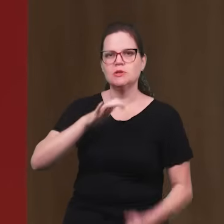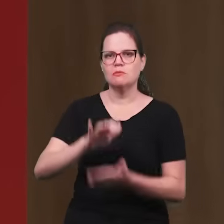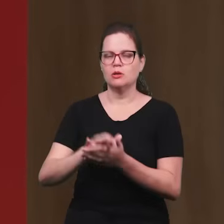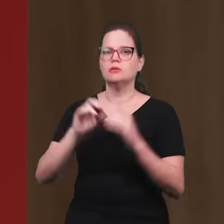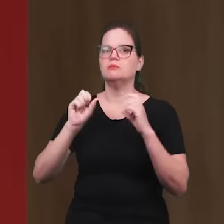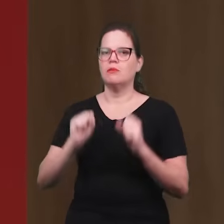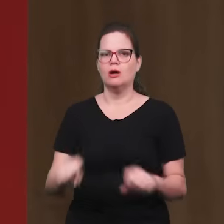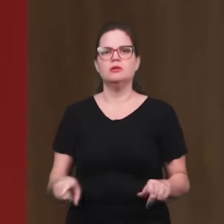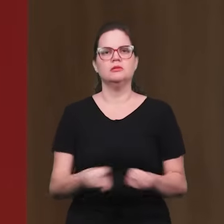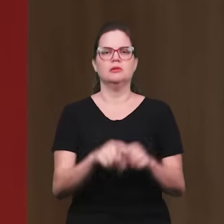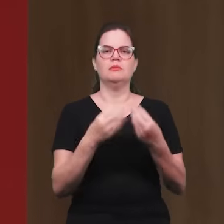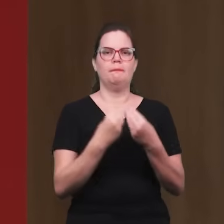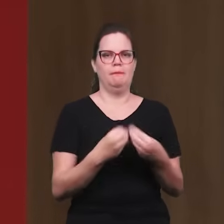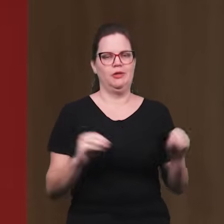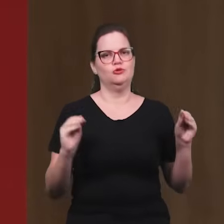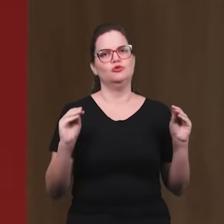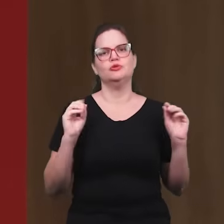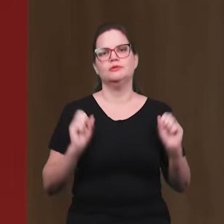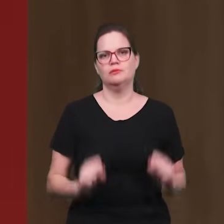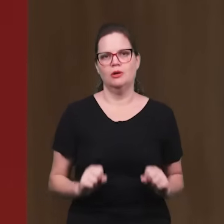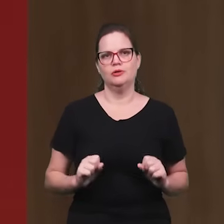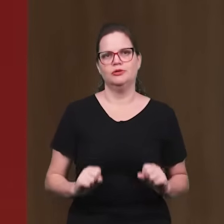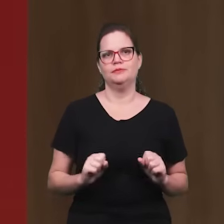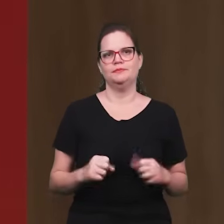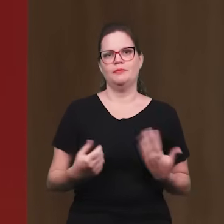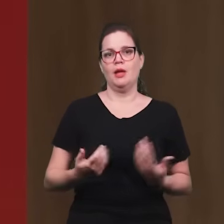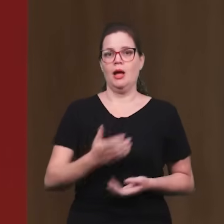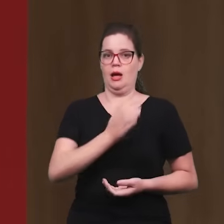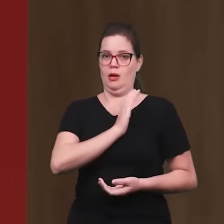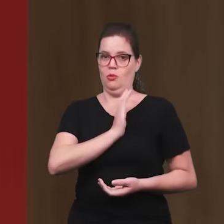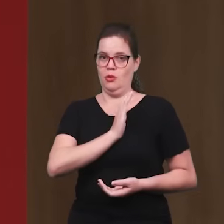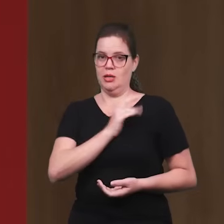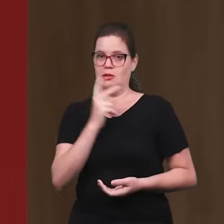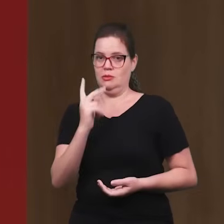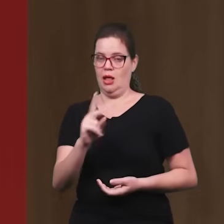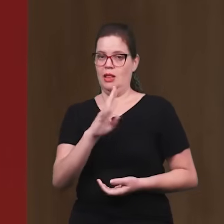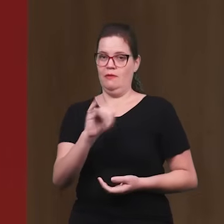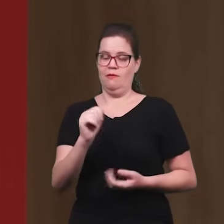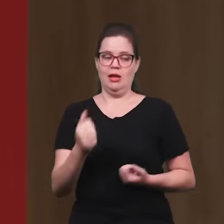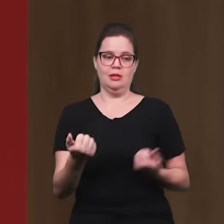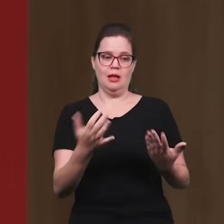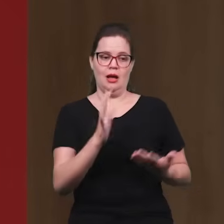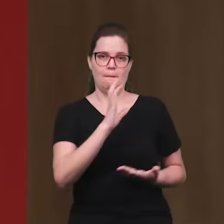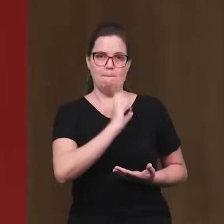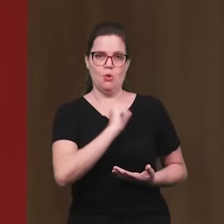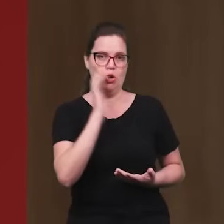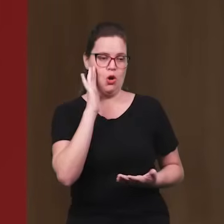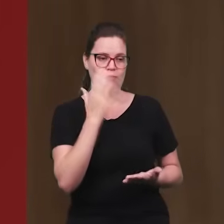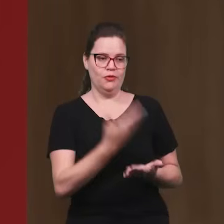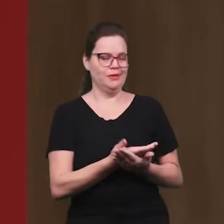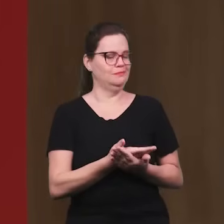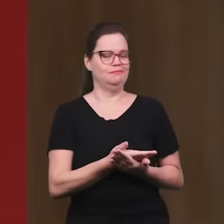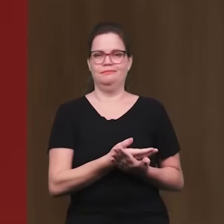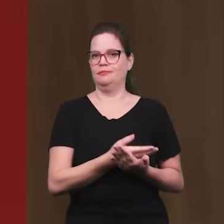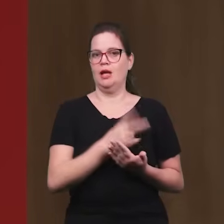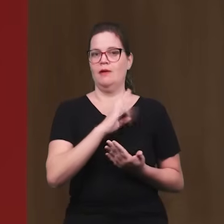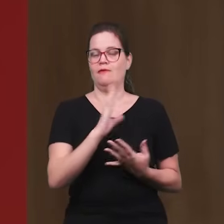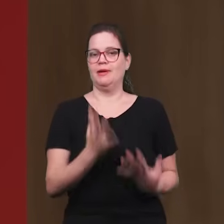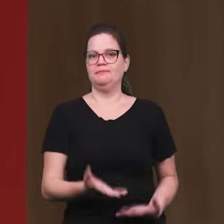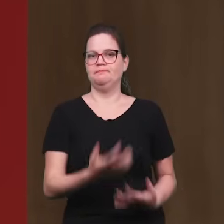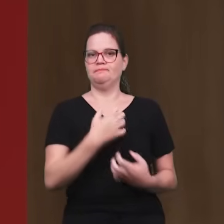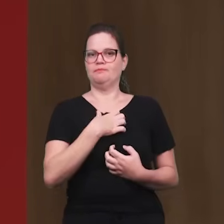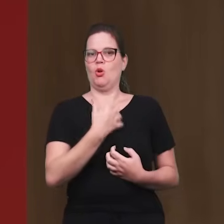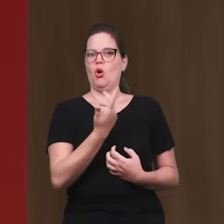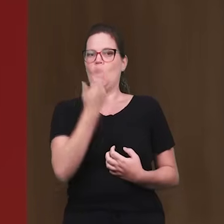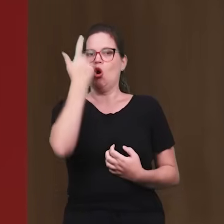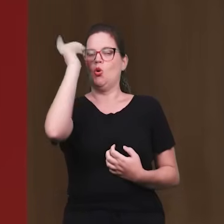gerado também dentro do lar. O coração do marido, ao invés de produzir amor, confiança, pode trazer outros sentimentos também que podem